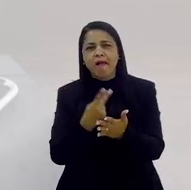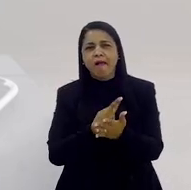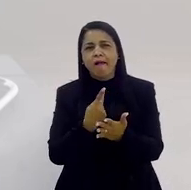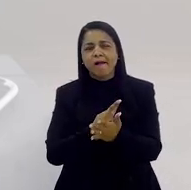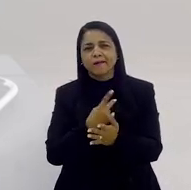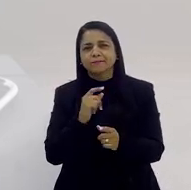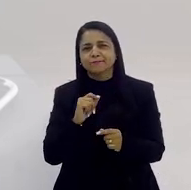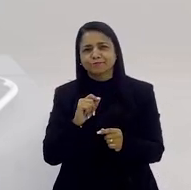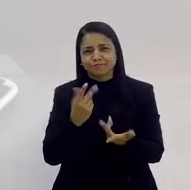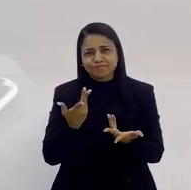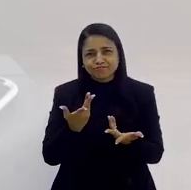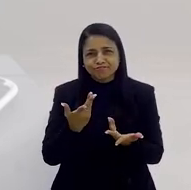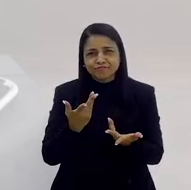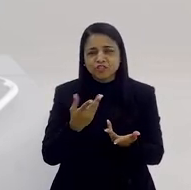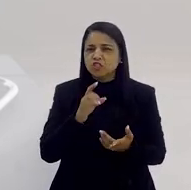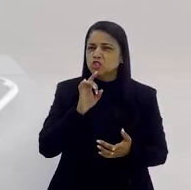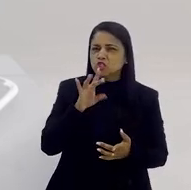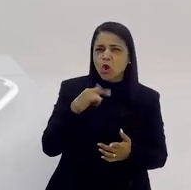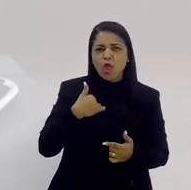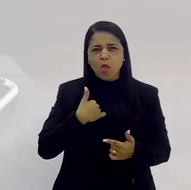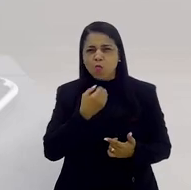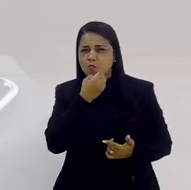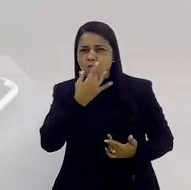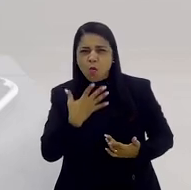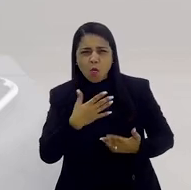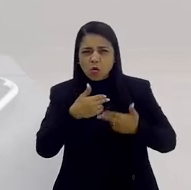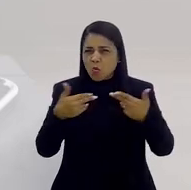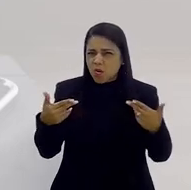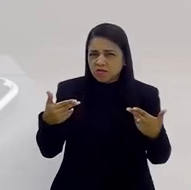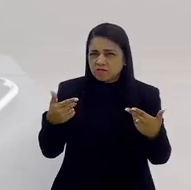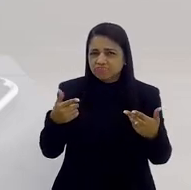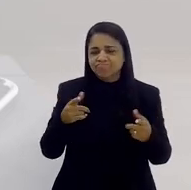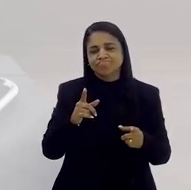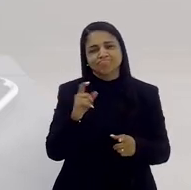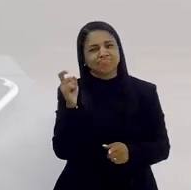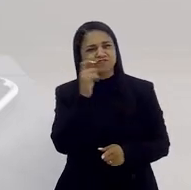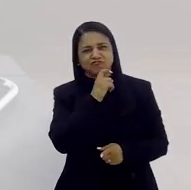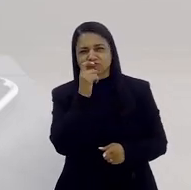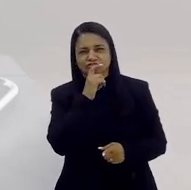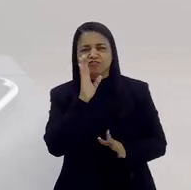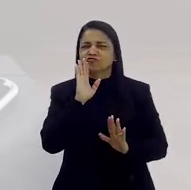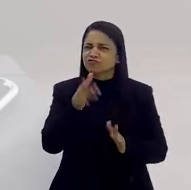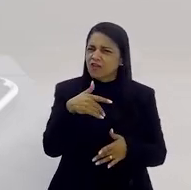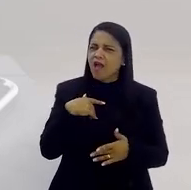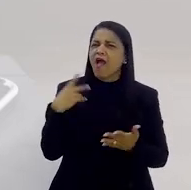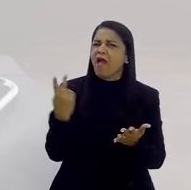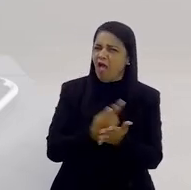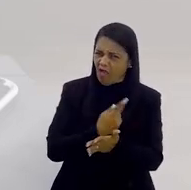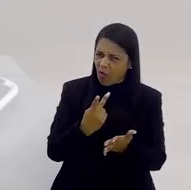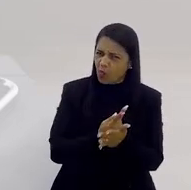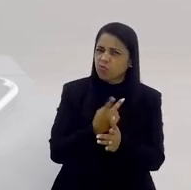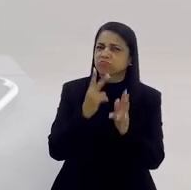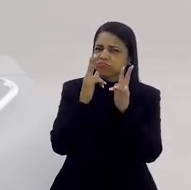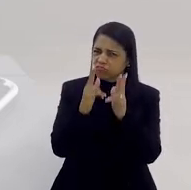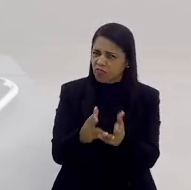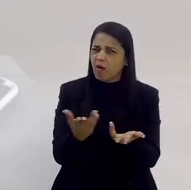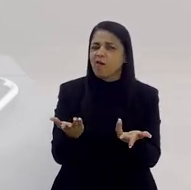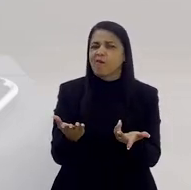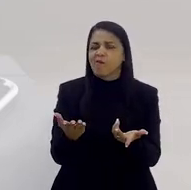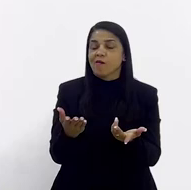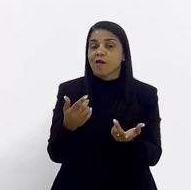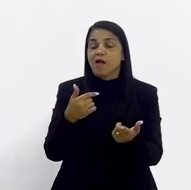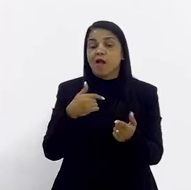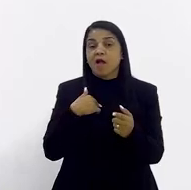então porque você não pode viver só falando assim eu só faço coisa certa já fez alguma coisa de errado